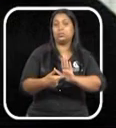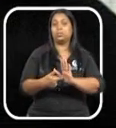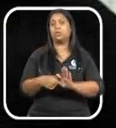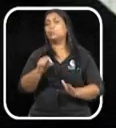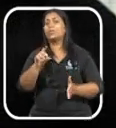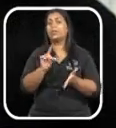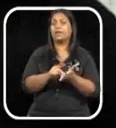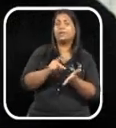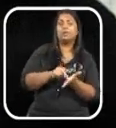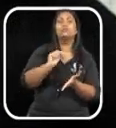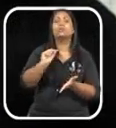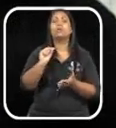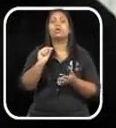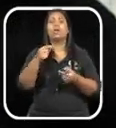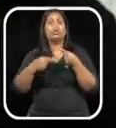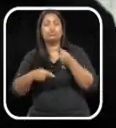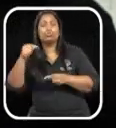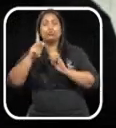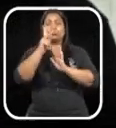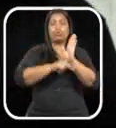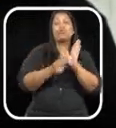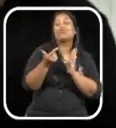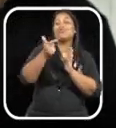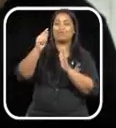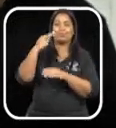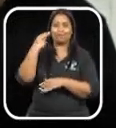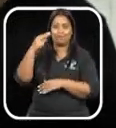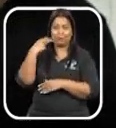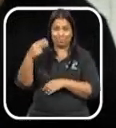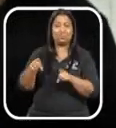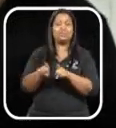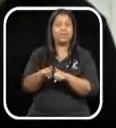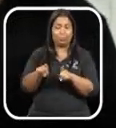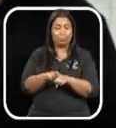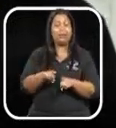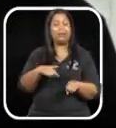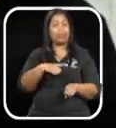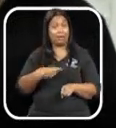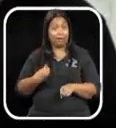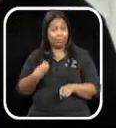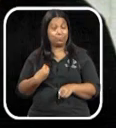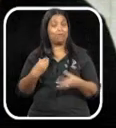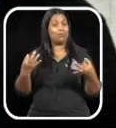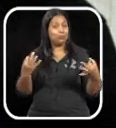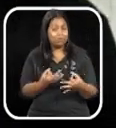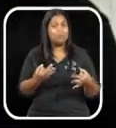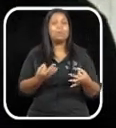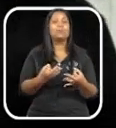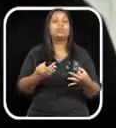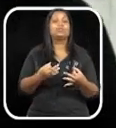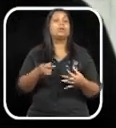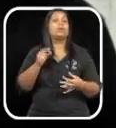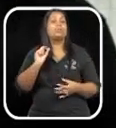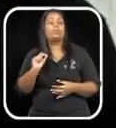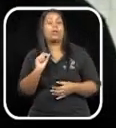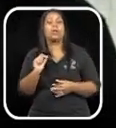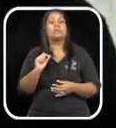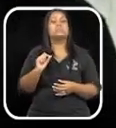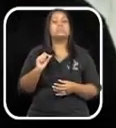ser uma voz de discussão. E esse ano, no ano que passou, você que